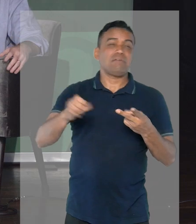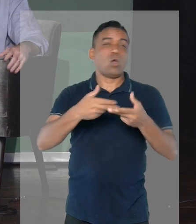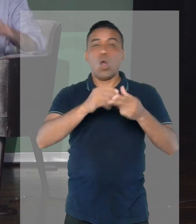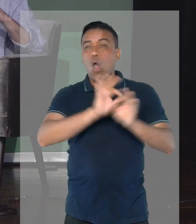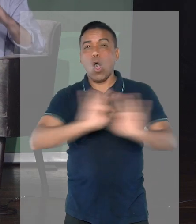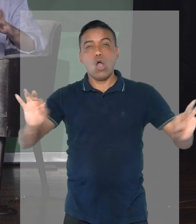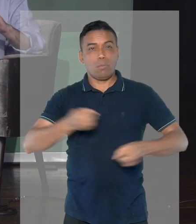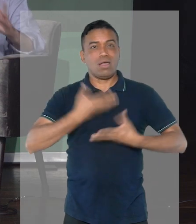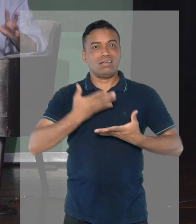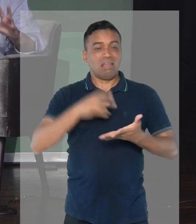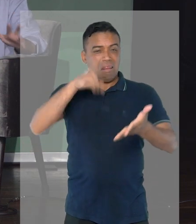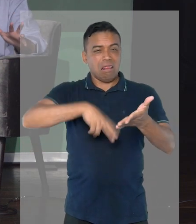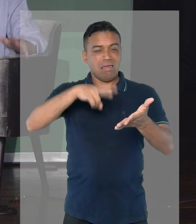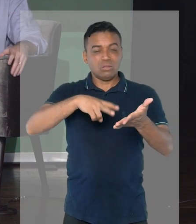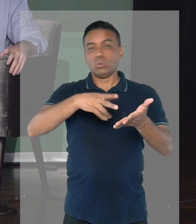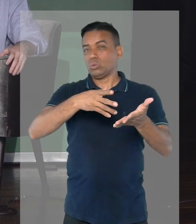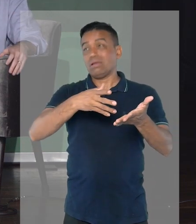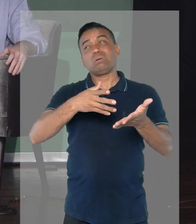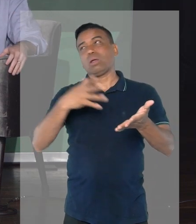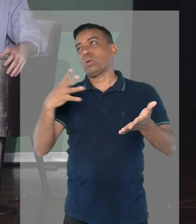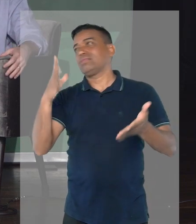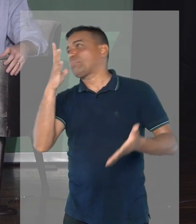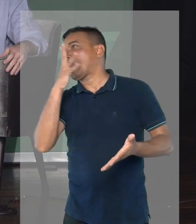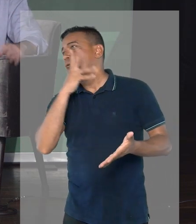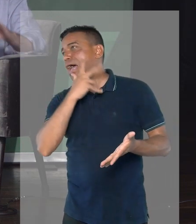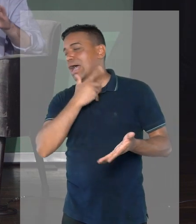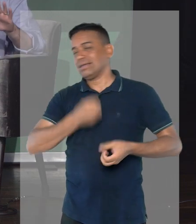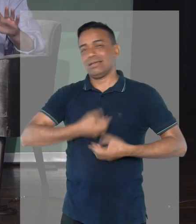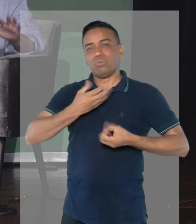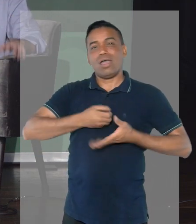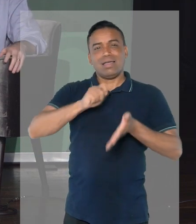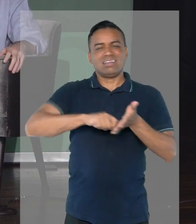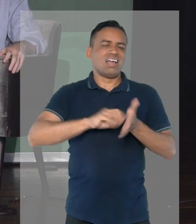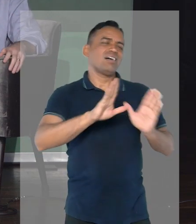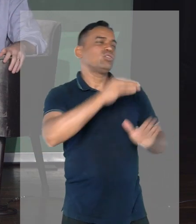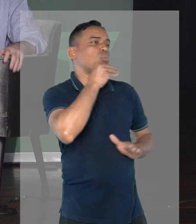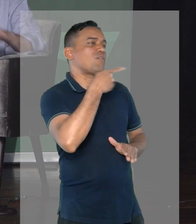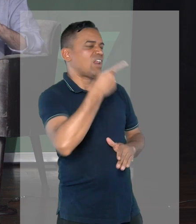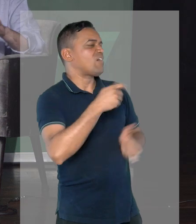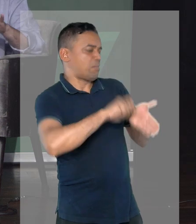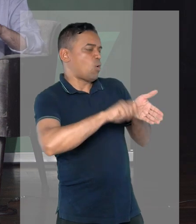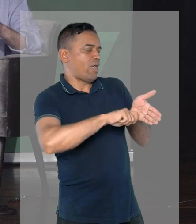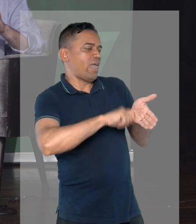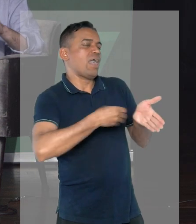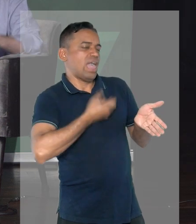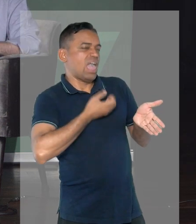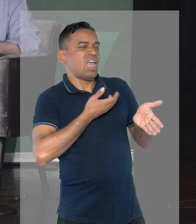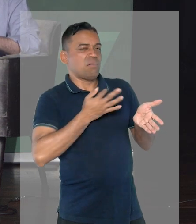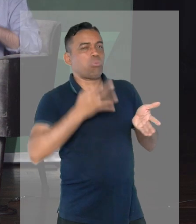demais. Então eu quero ficar lento fazendo meus poemas, sabe? Como diz o Drummond, me deixe fazer meus poeminhas, assim. Uma hora